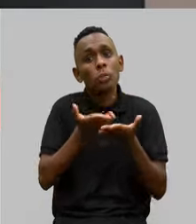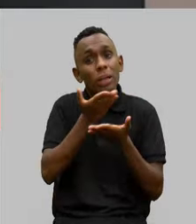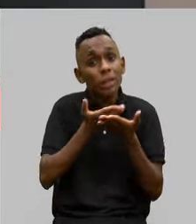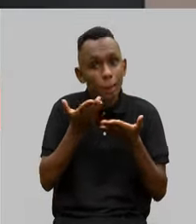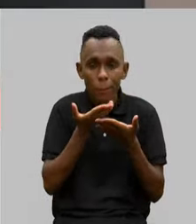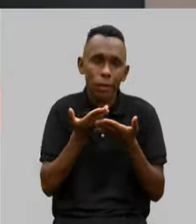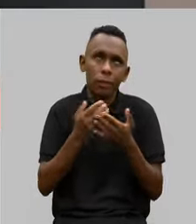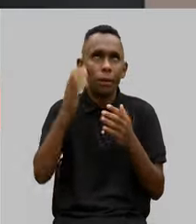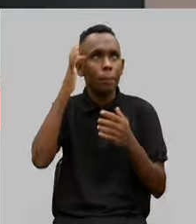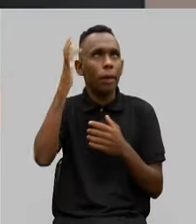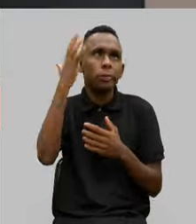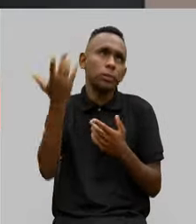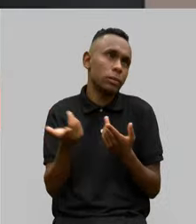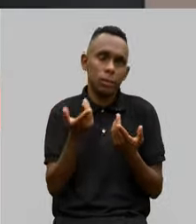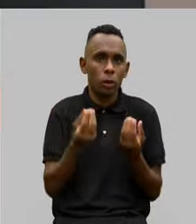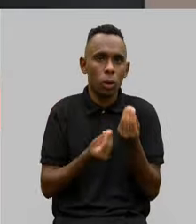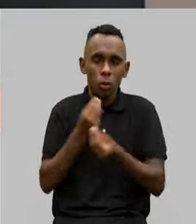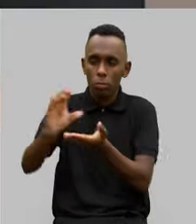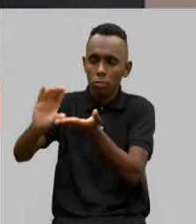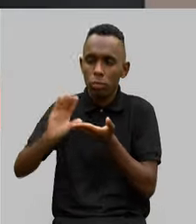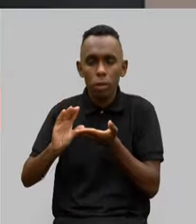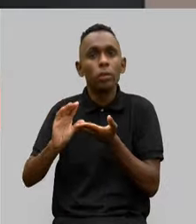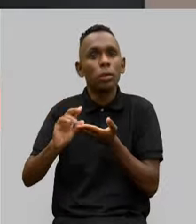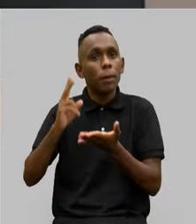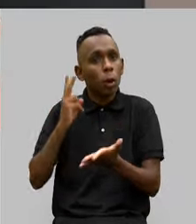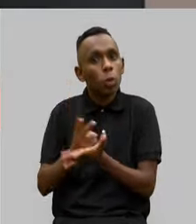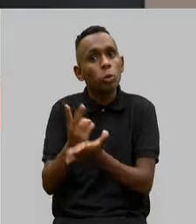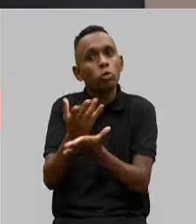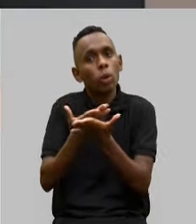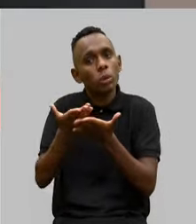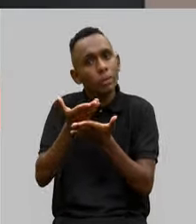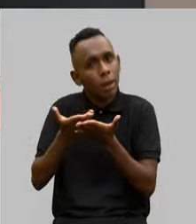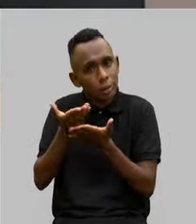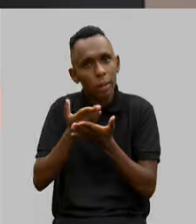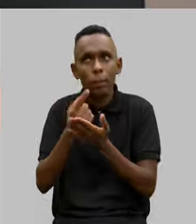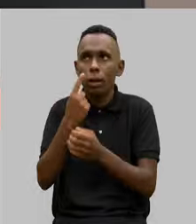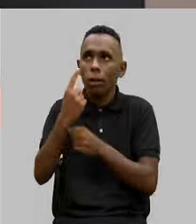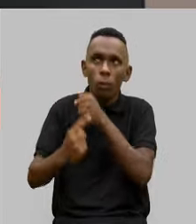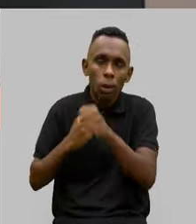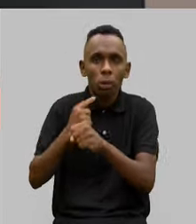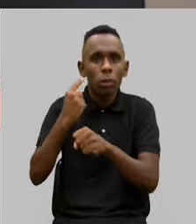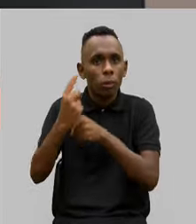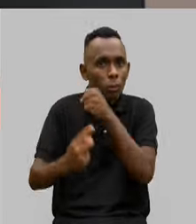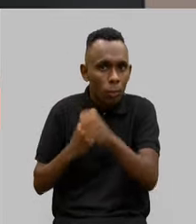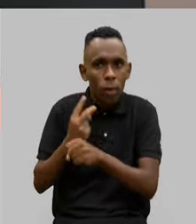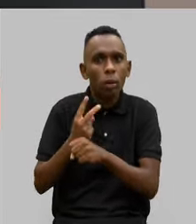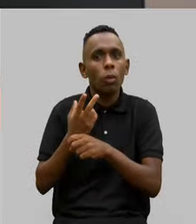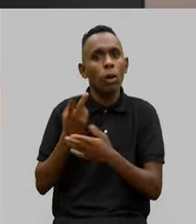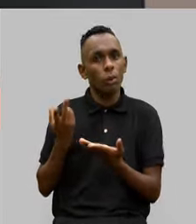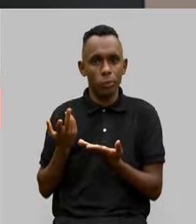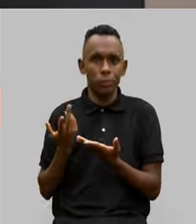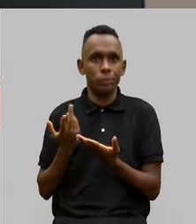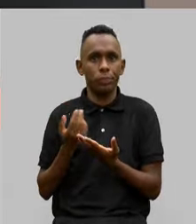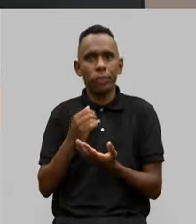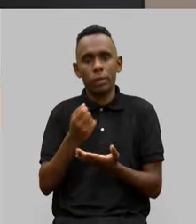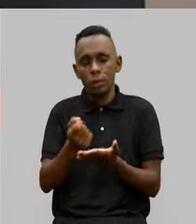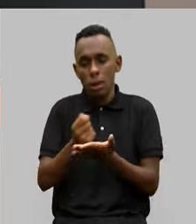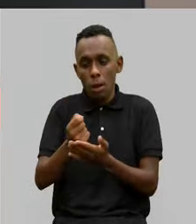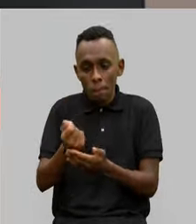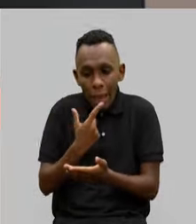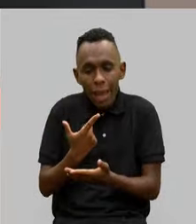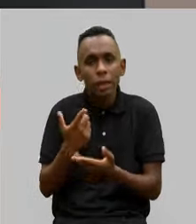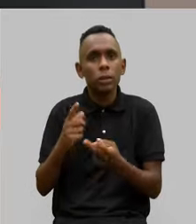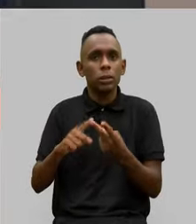quanto menos recurso financeiro para manter um tratamento anual desse processo que inclui medicamentos médicos